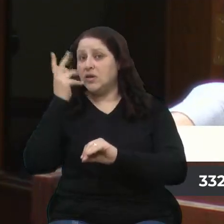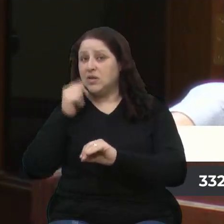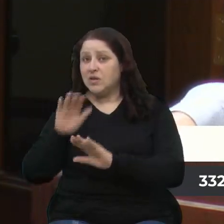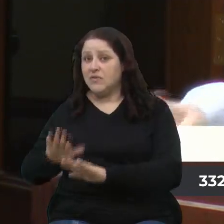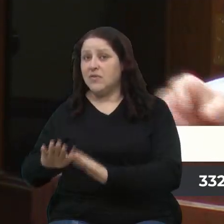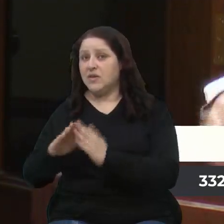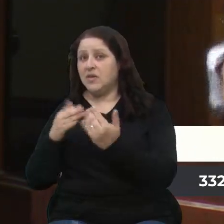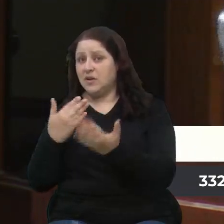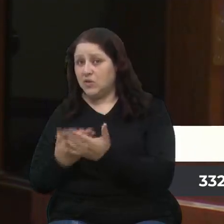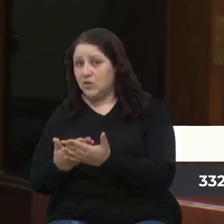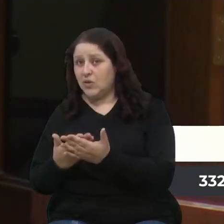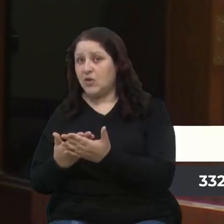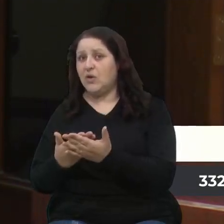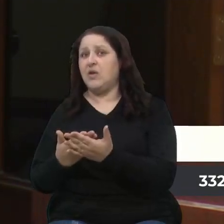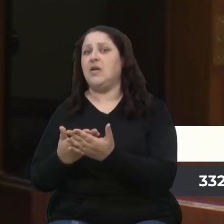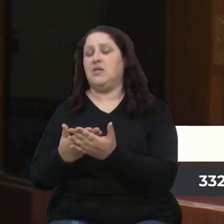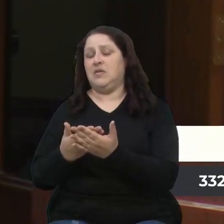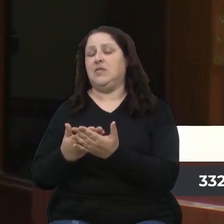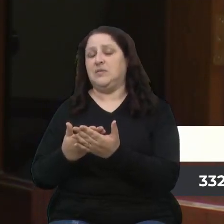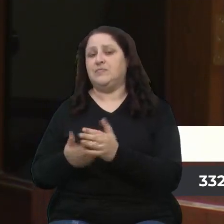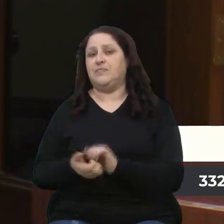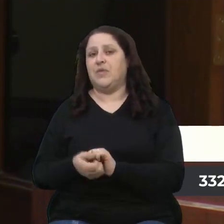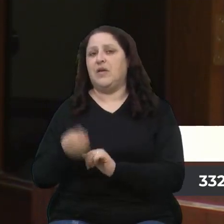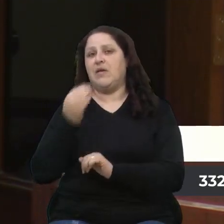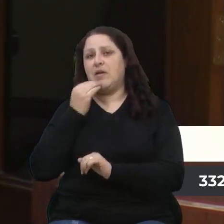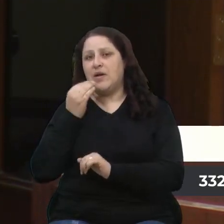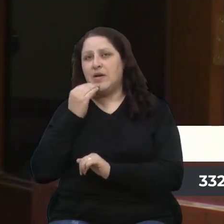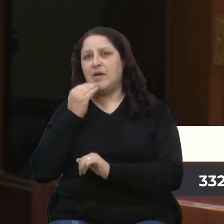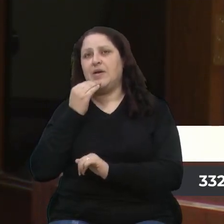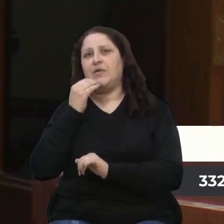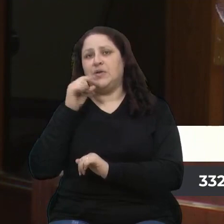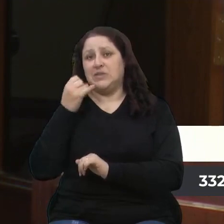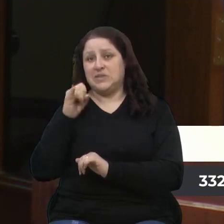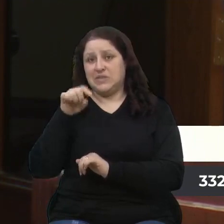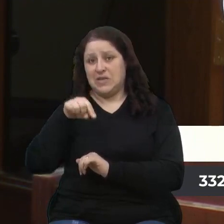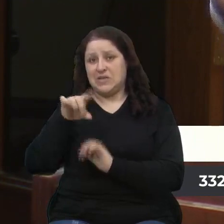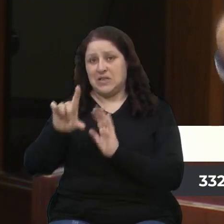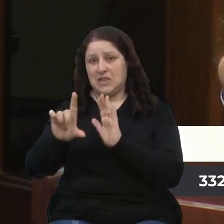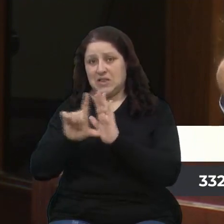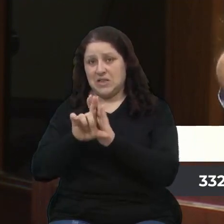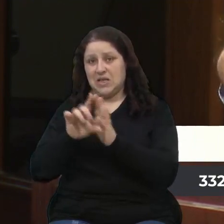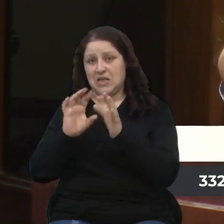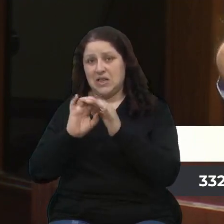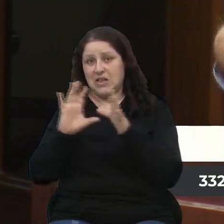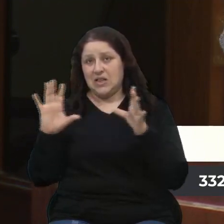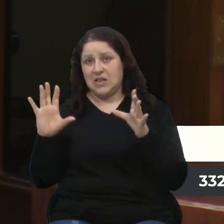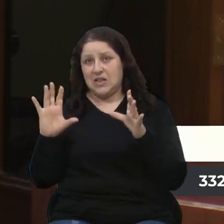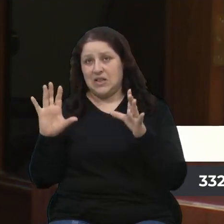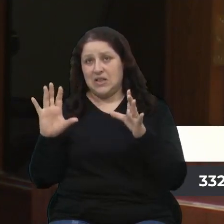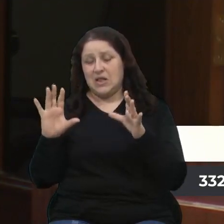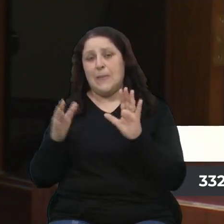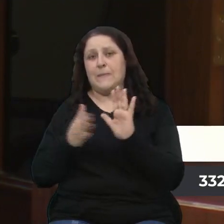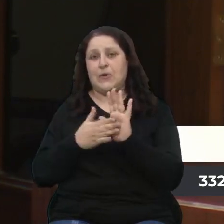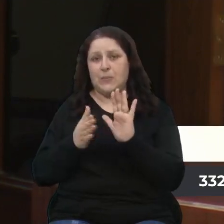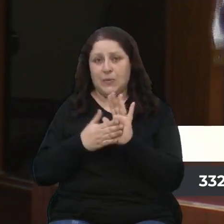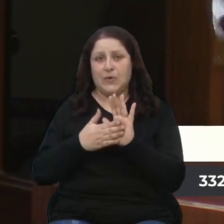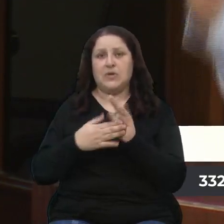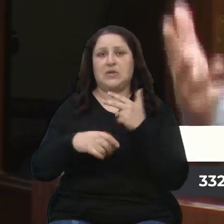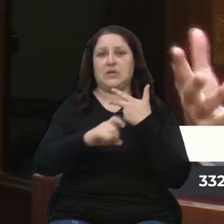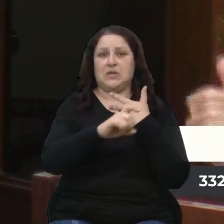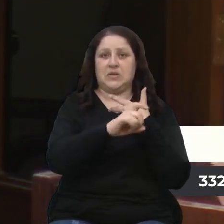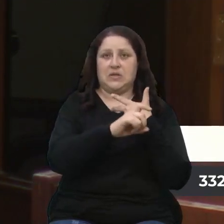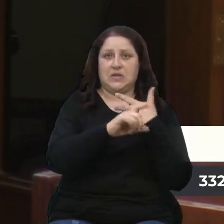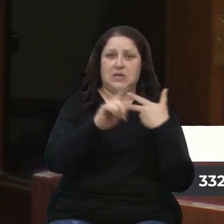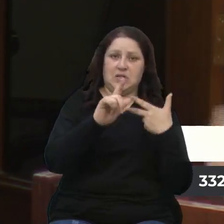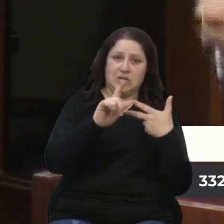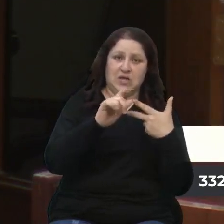educação infantil. É lógico que, se essa legislação fosse autorizada, proposta pelo legislativo ou